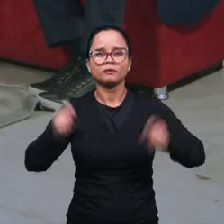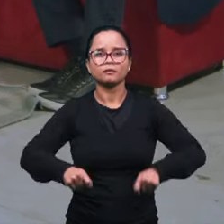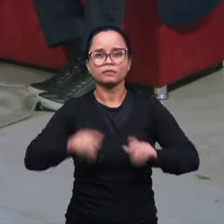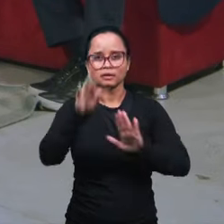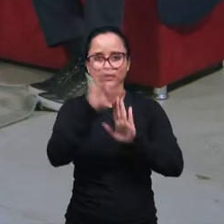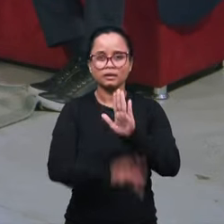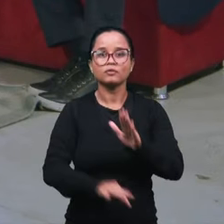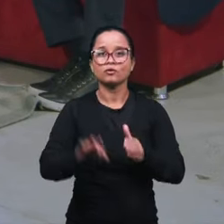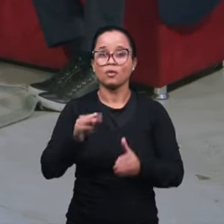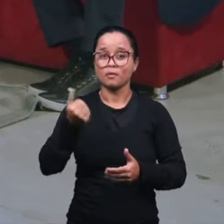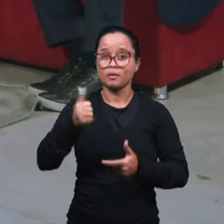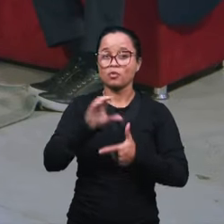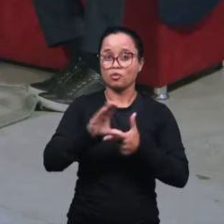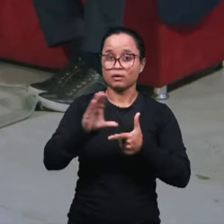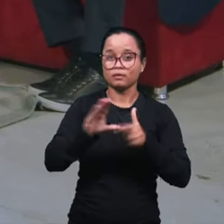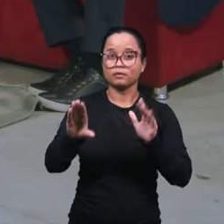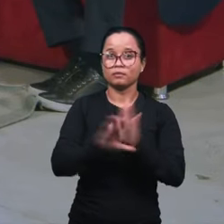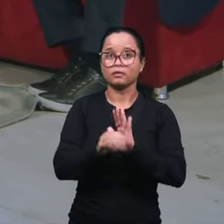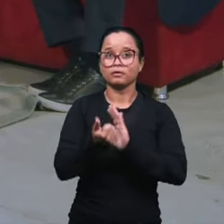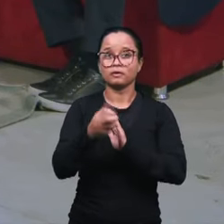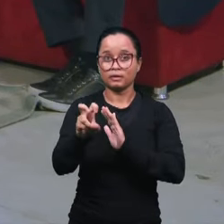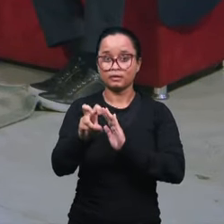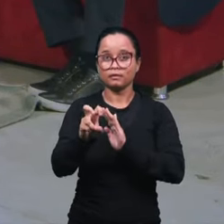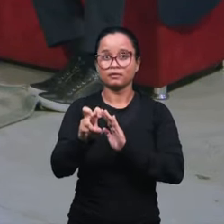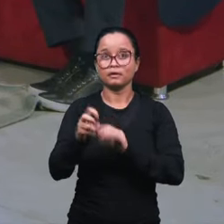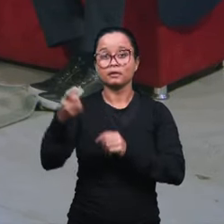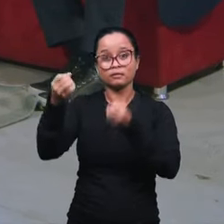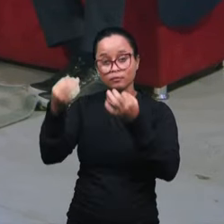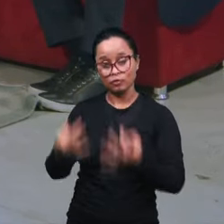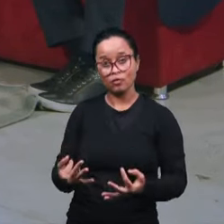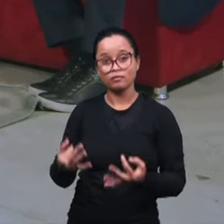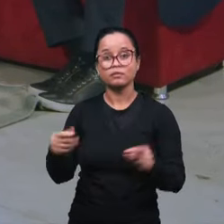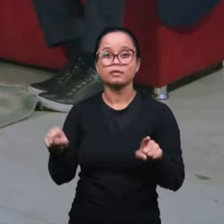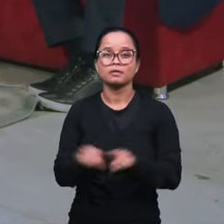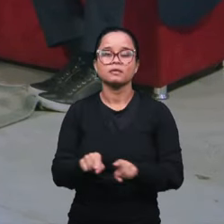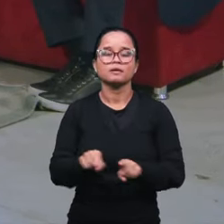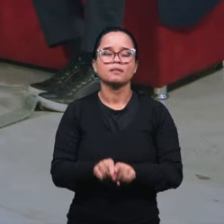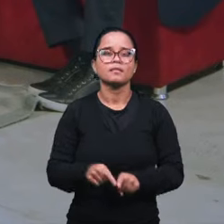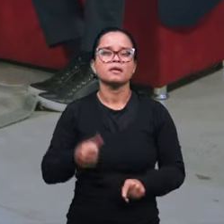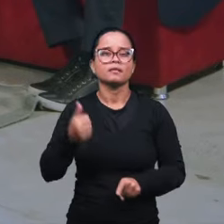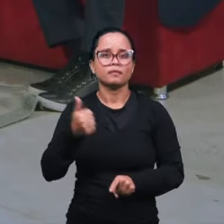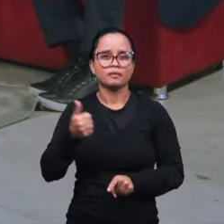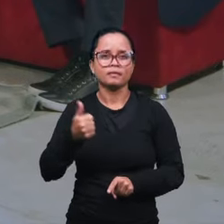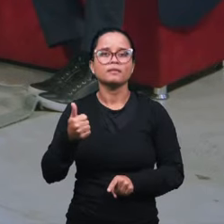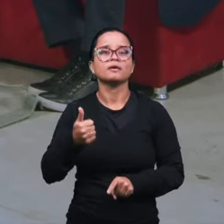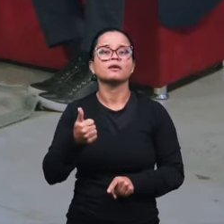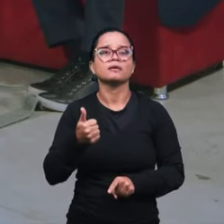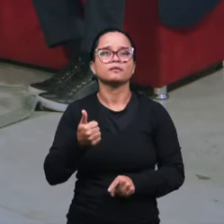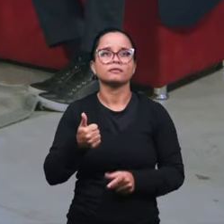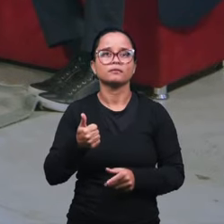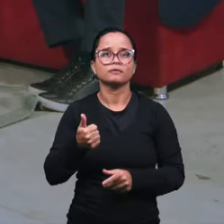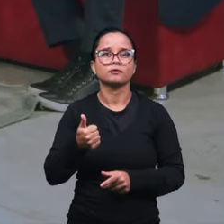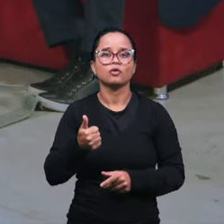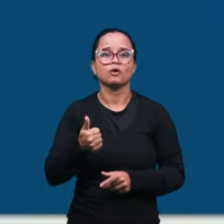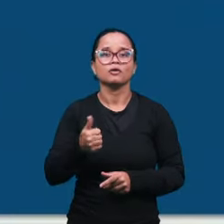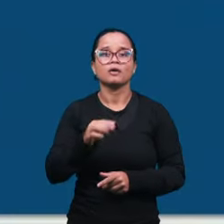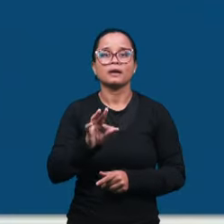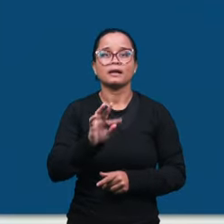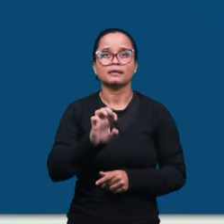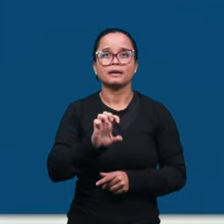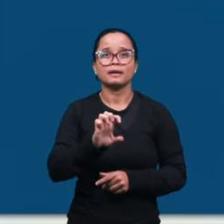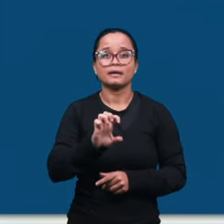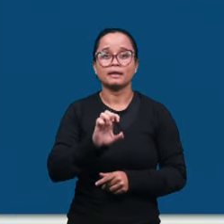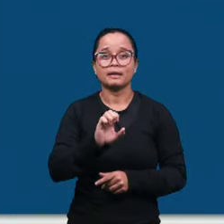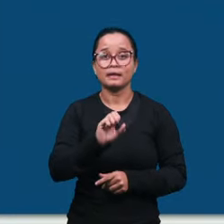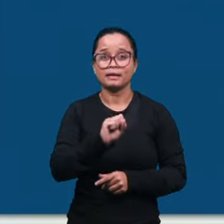Coríntios capítulo 15, né? Pastor Gerson citou aqui. Sim. E também 1 Tessalonicenses, né? Capítulo 4. Nós temos o texto, não temos? Na tela?